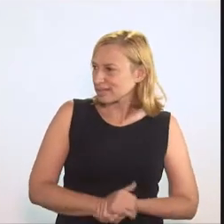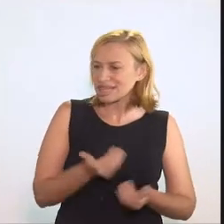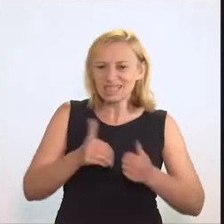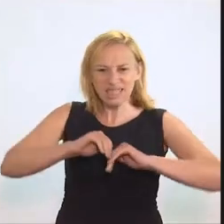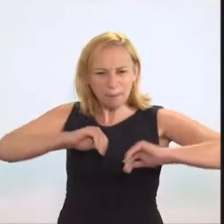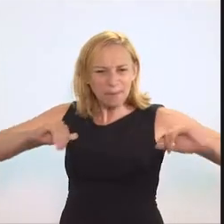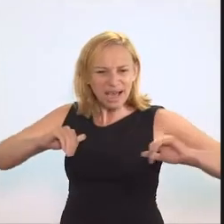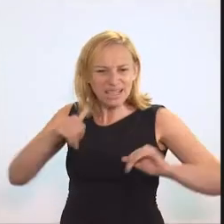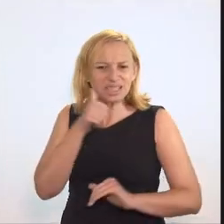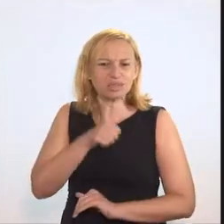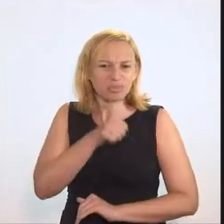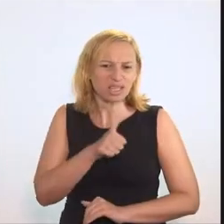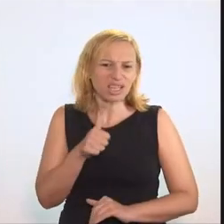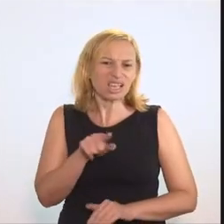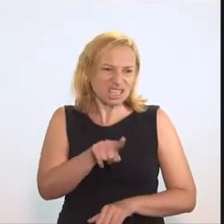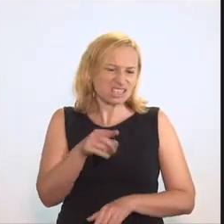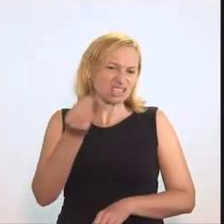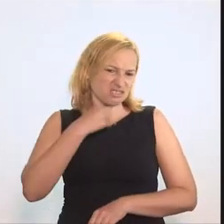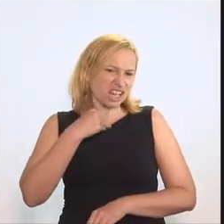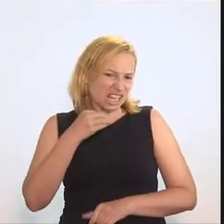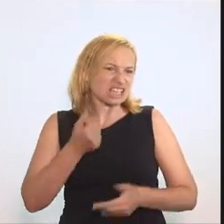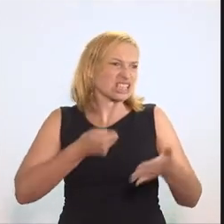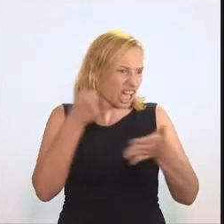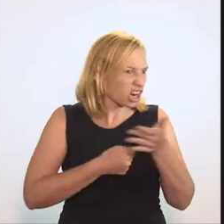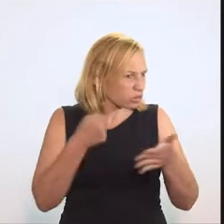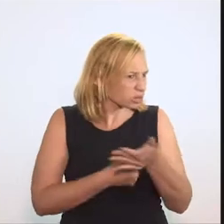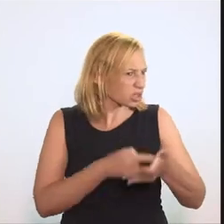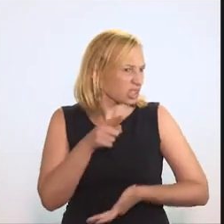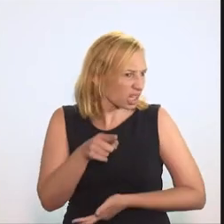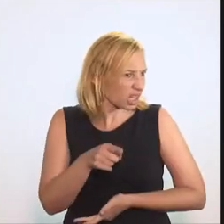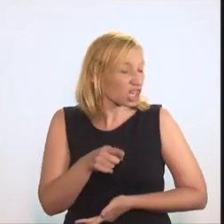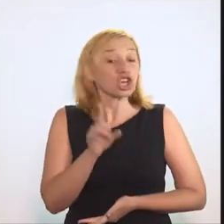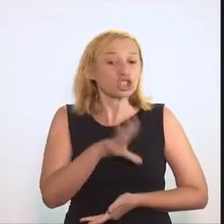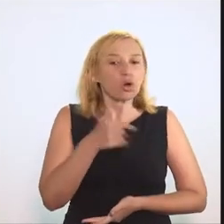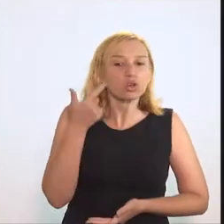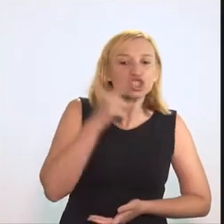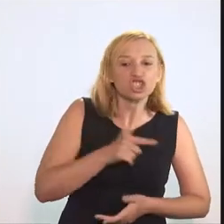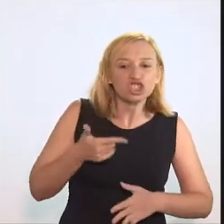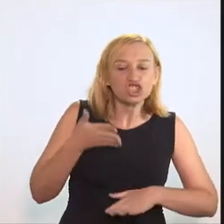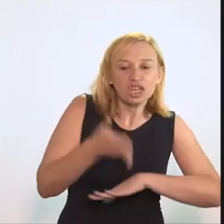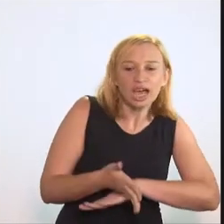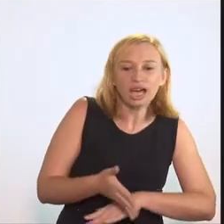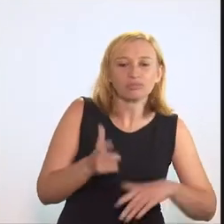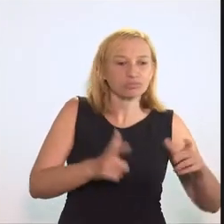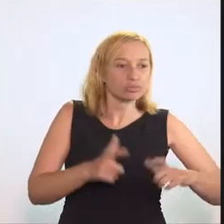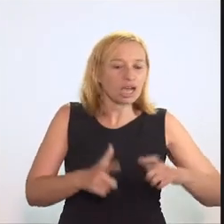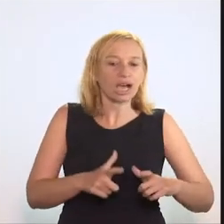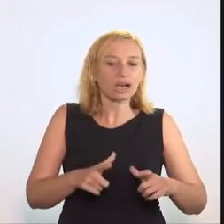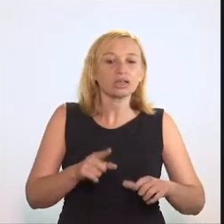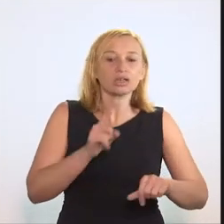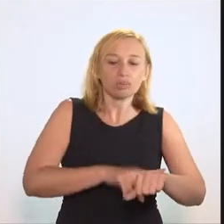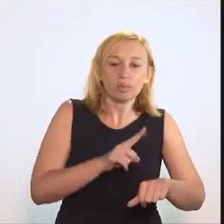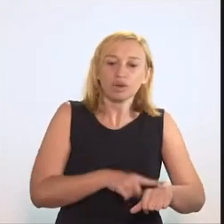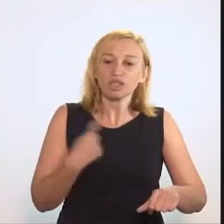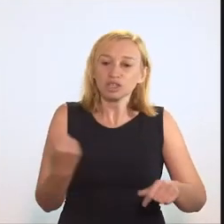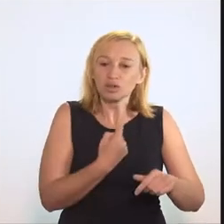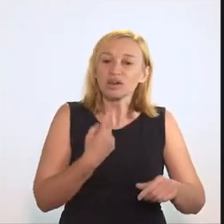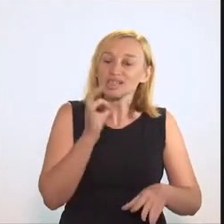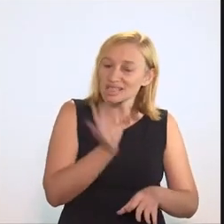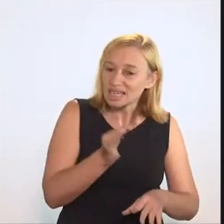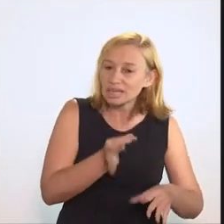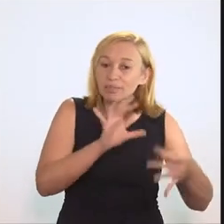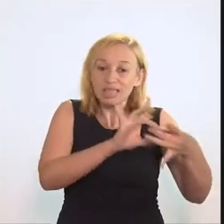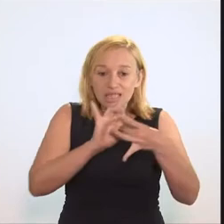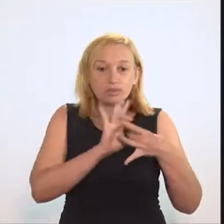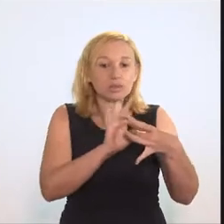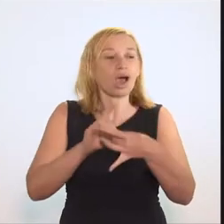Você acaba separando as mulheres. A gente sabe que isso enfraquece a luta. A gente sabe que a gente só vai conseguir chegar em algum lugar a partir do momento que a gente